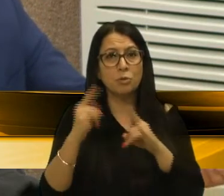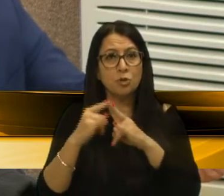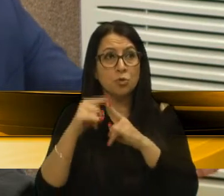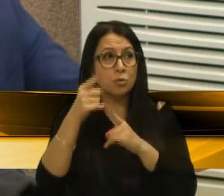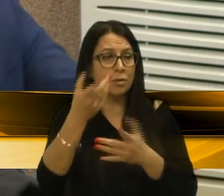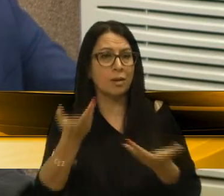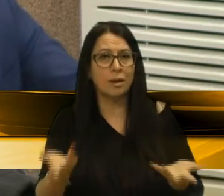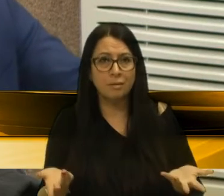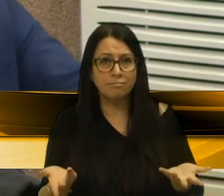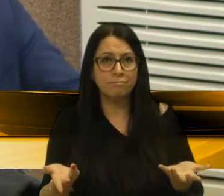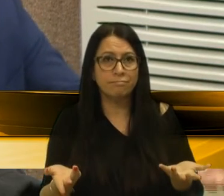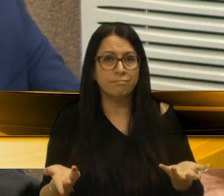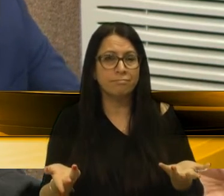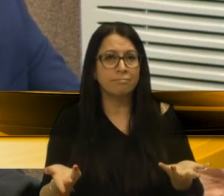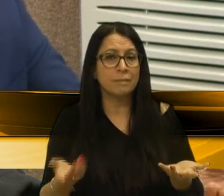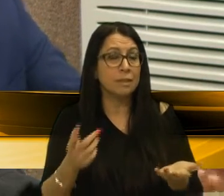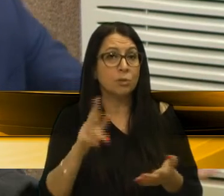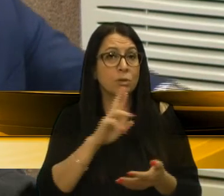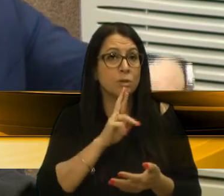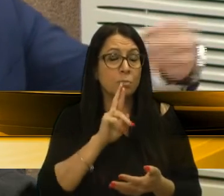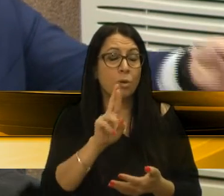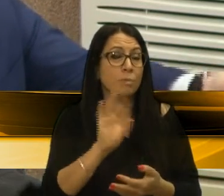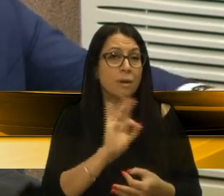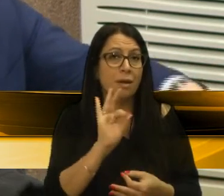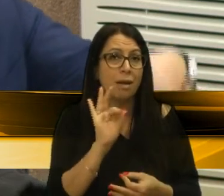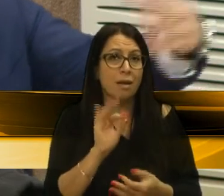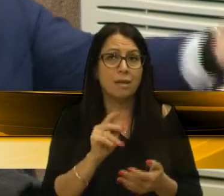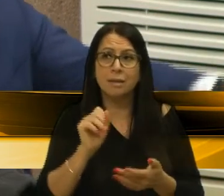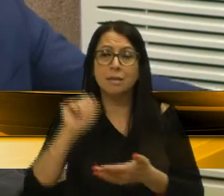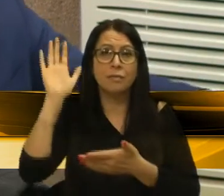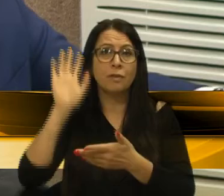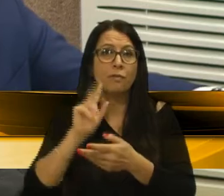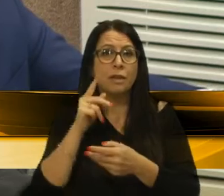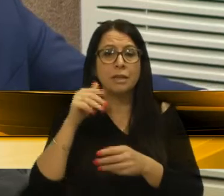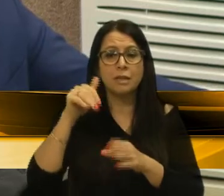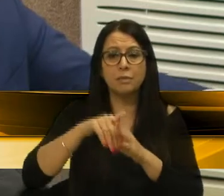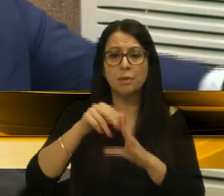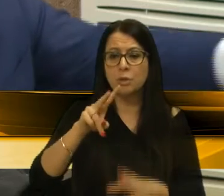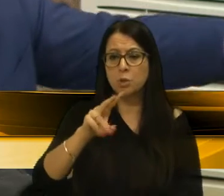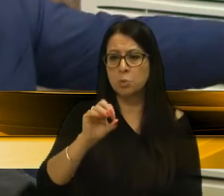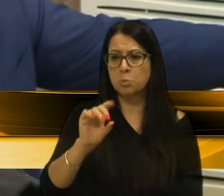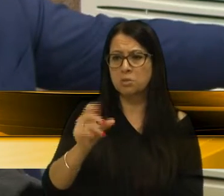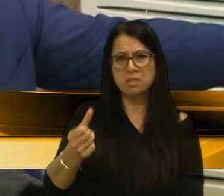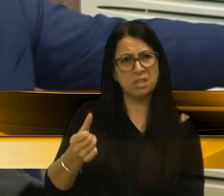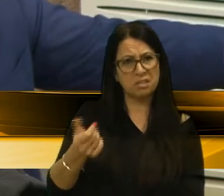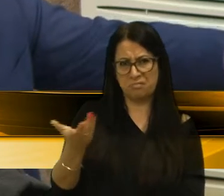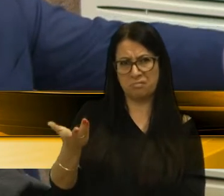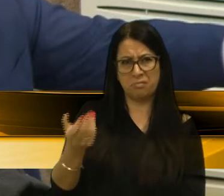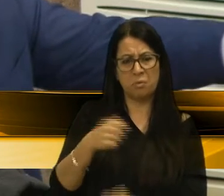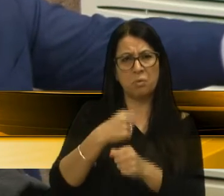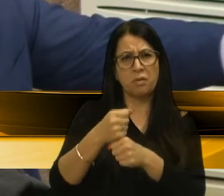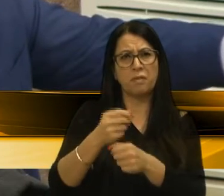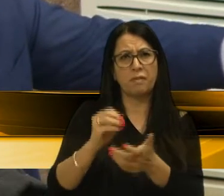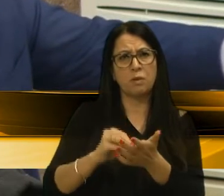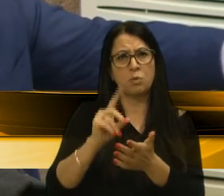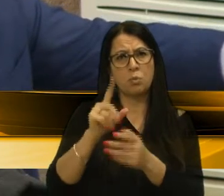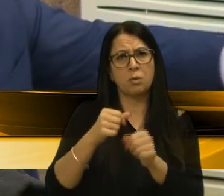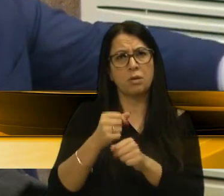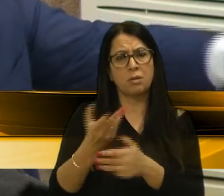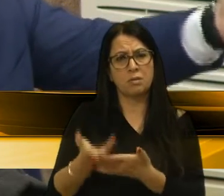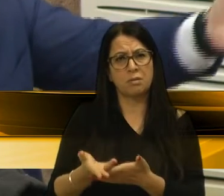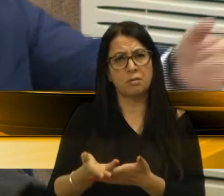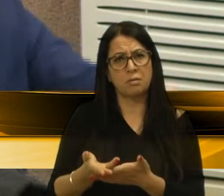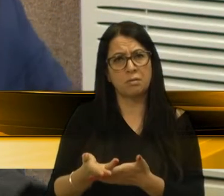aí em resposta para nada vem aqui perdi versar sobre eleição em 2016 a eleição do ano que vem falta um ano ainda precisam chegar